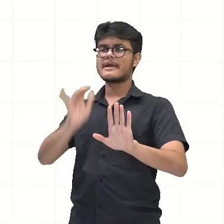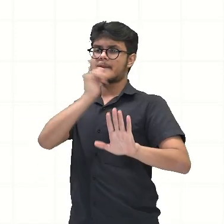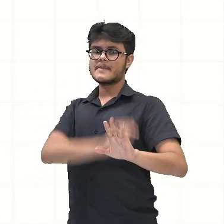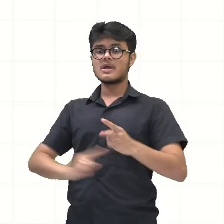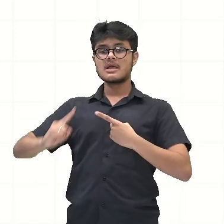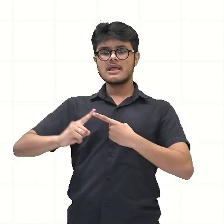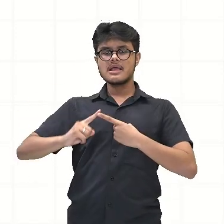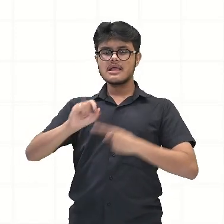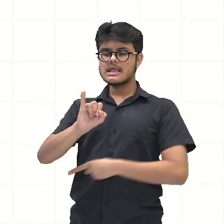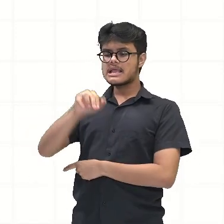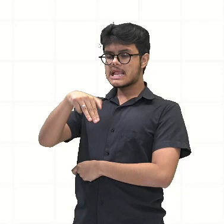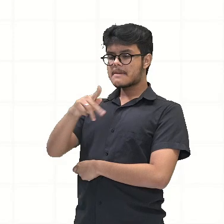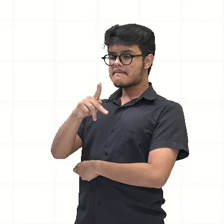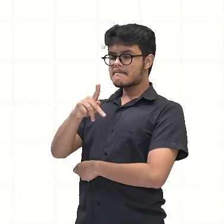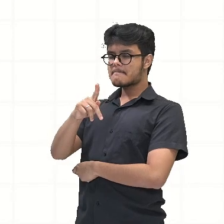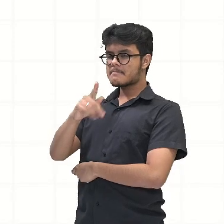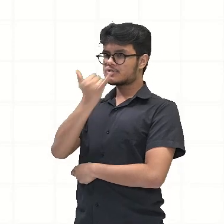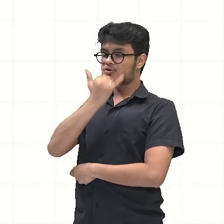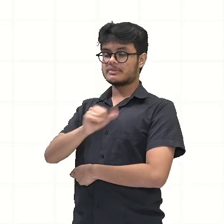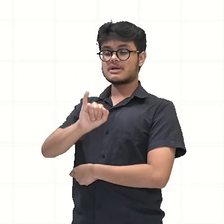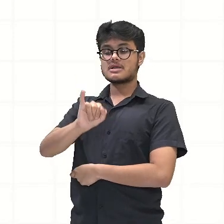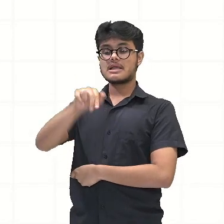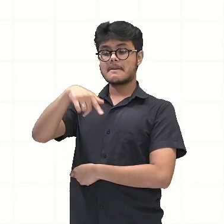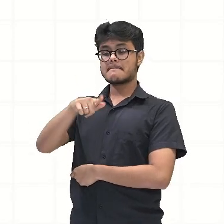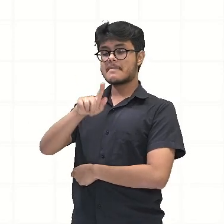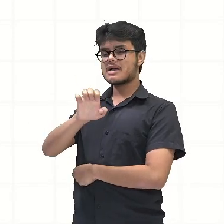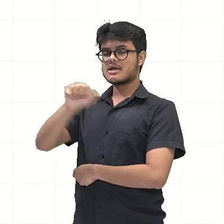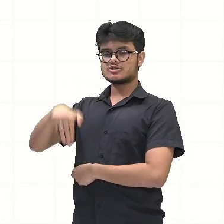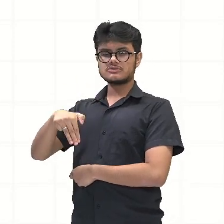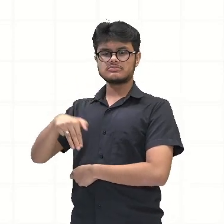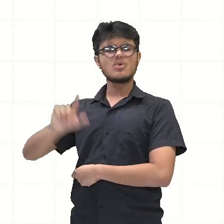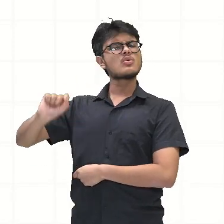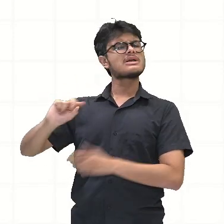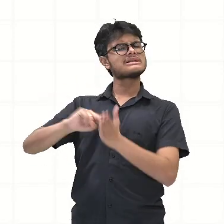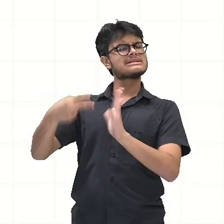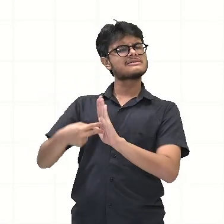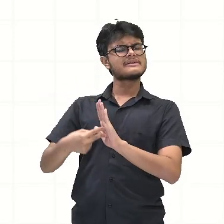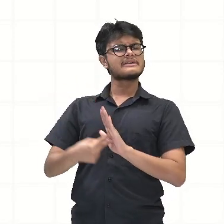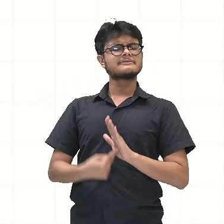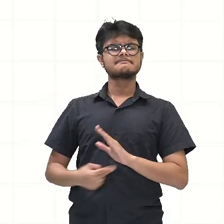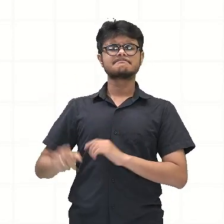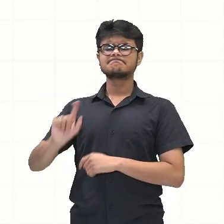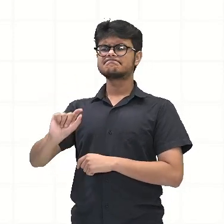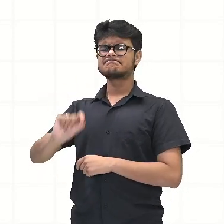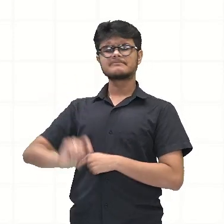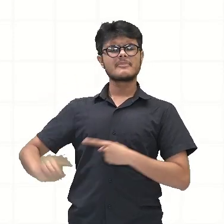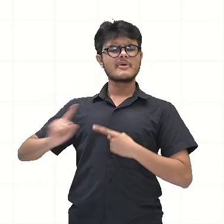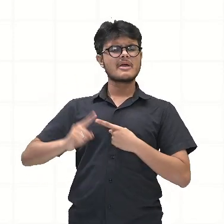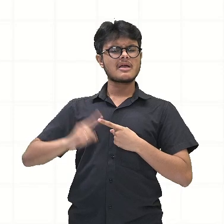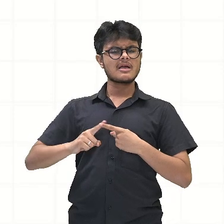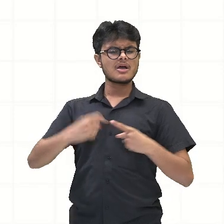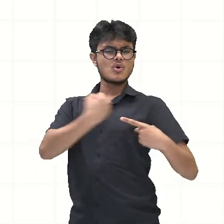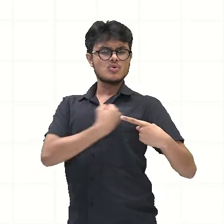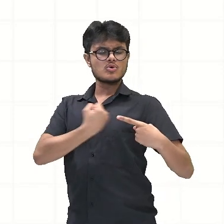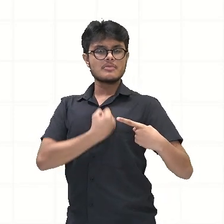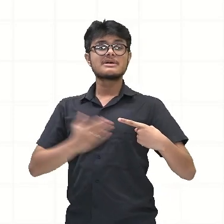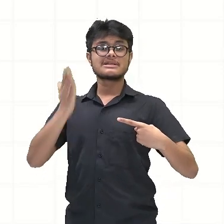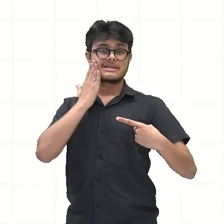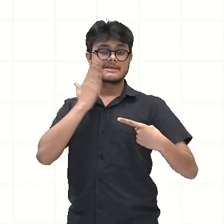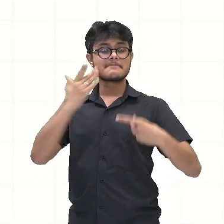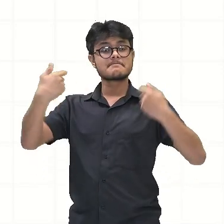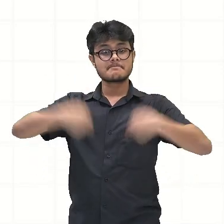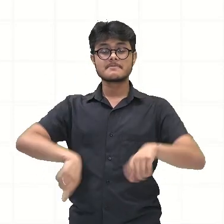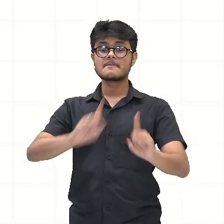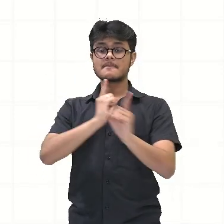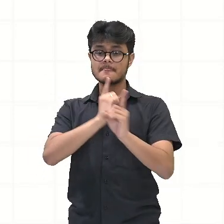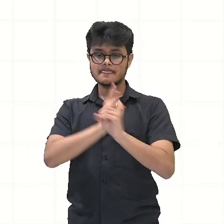vez que eu quero encontrar um valor numérico, né, de um determinado número, que eu quero saber como que o número se comporta, o que é que eu